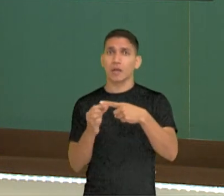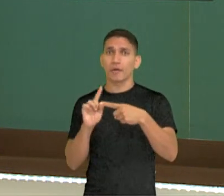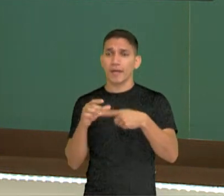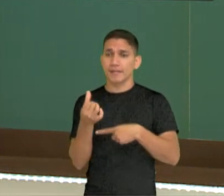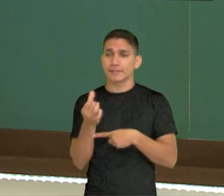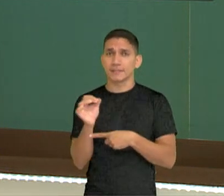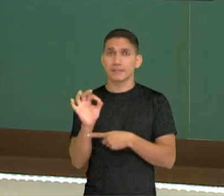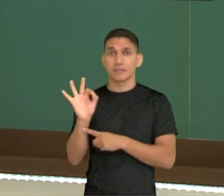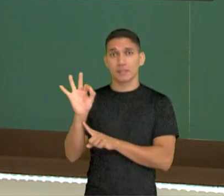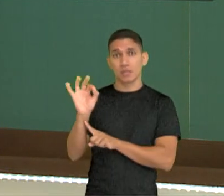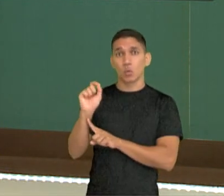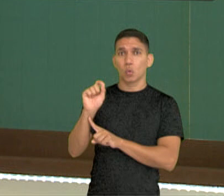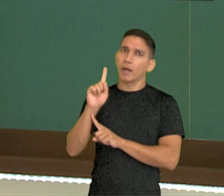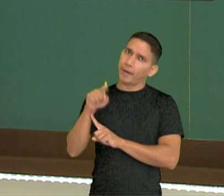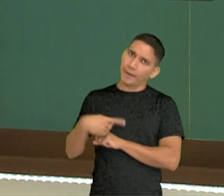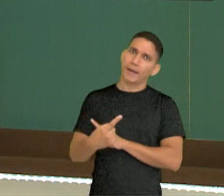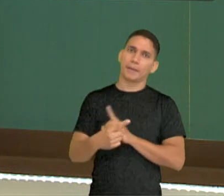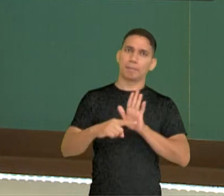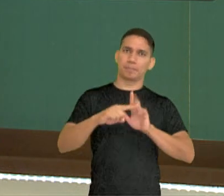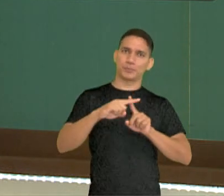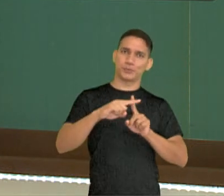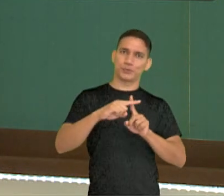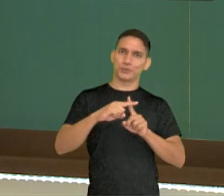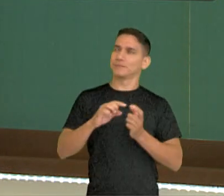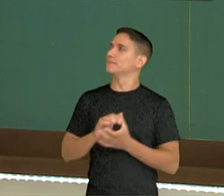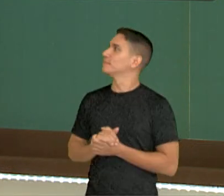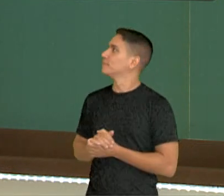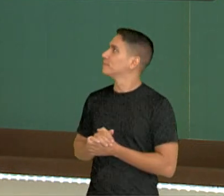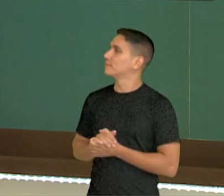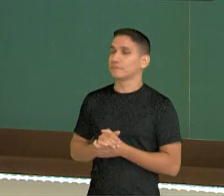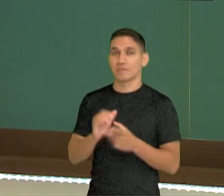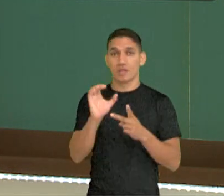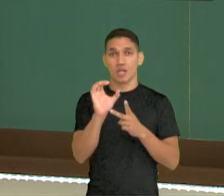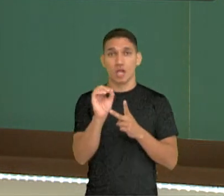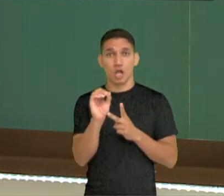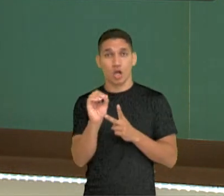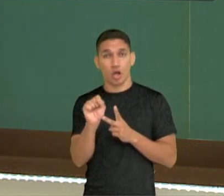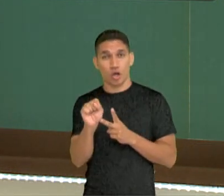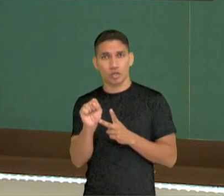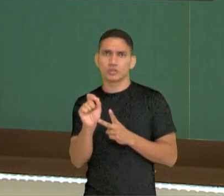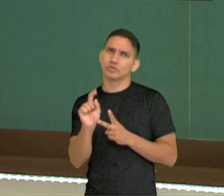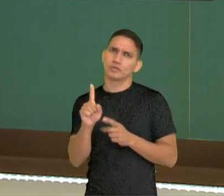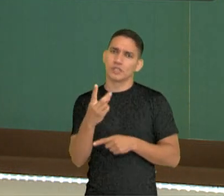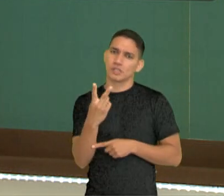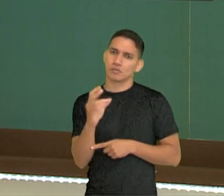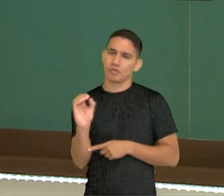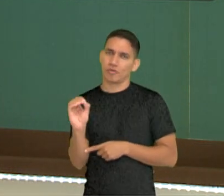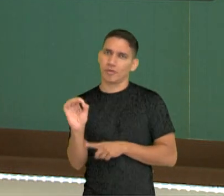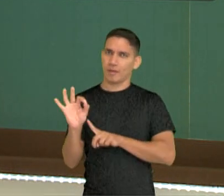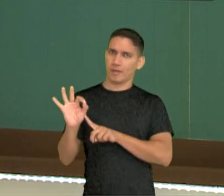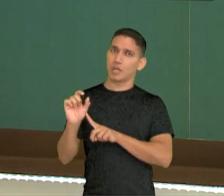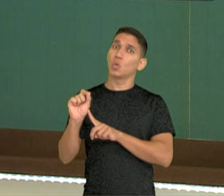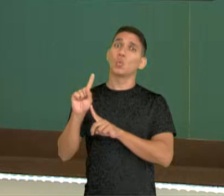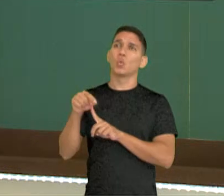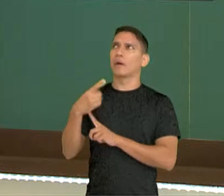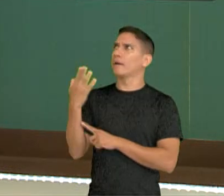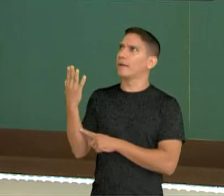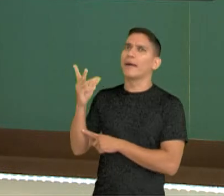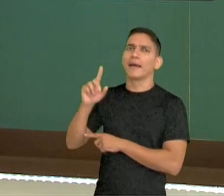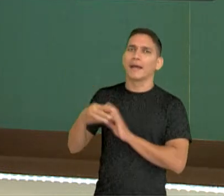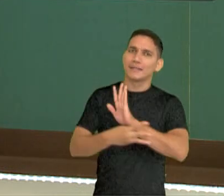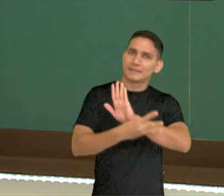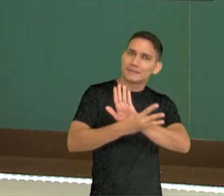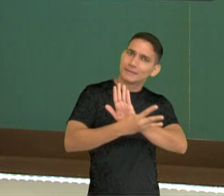o seno é positivo. Cosseno de 200 graus, gente, 200 graus,